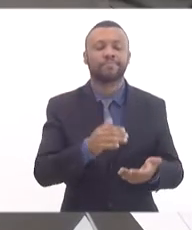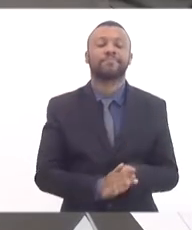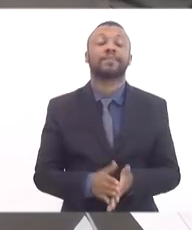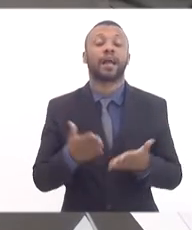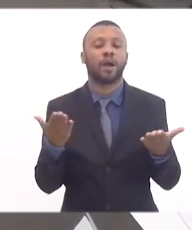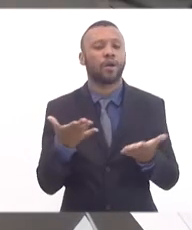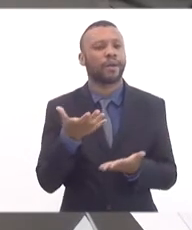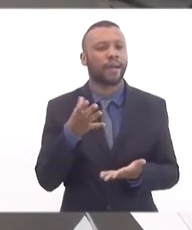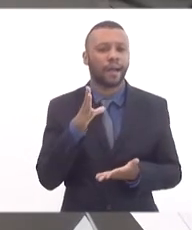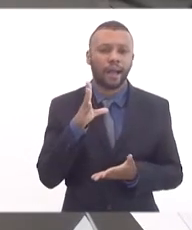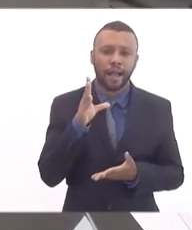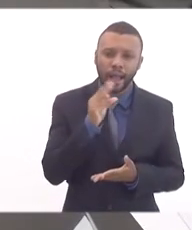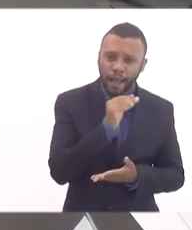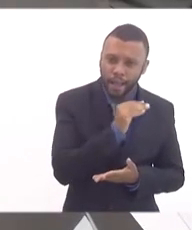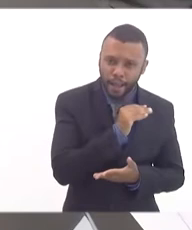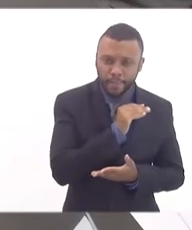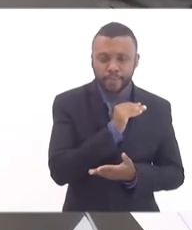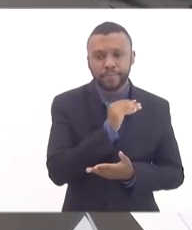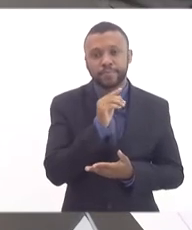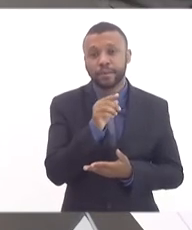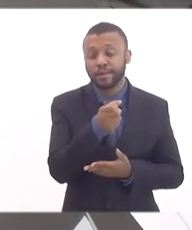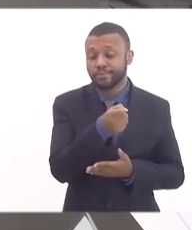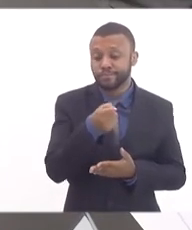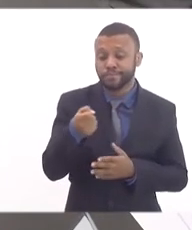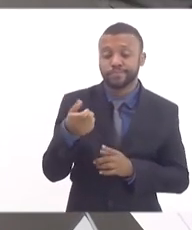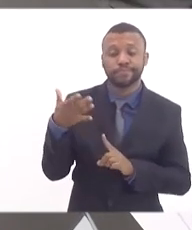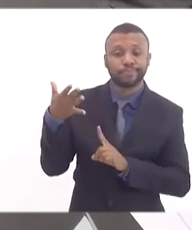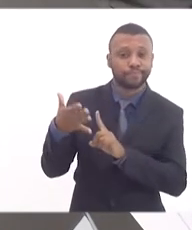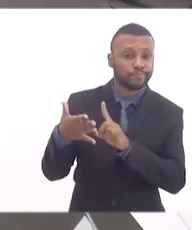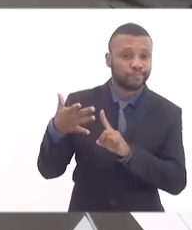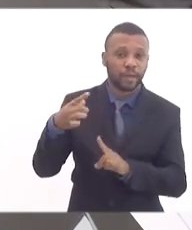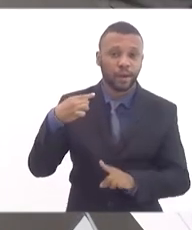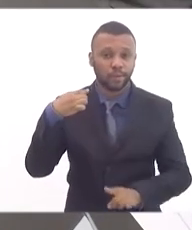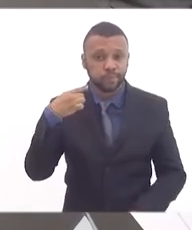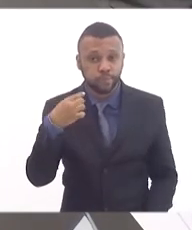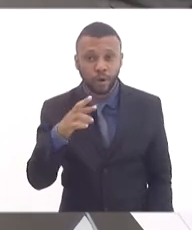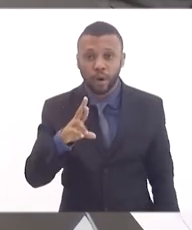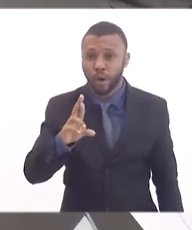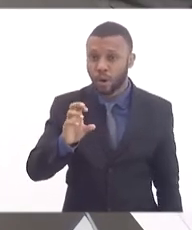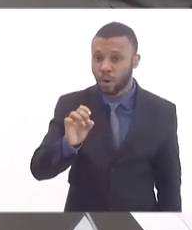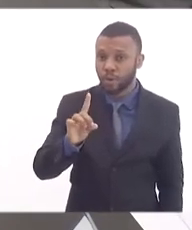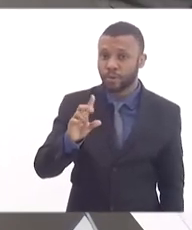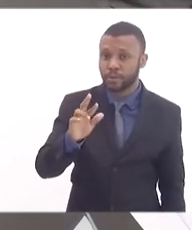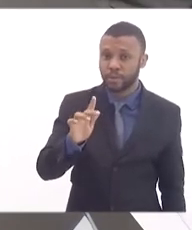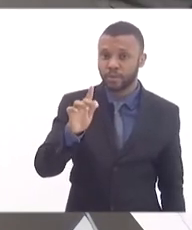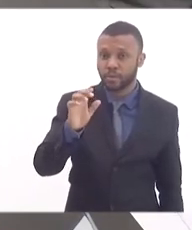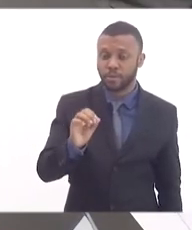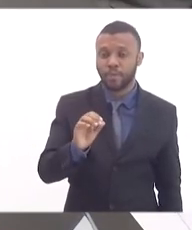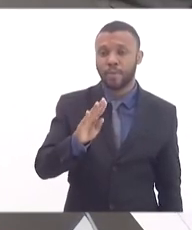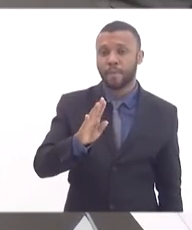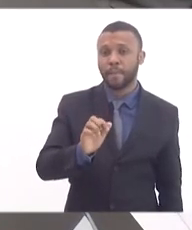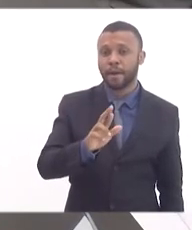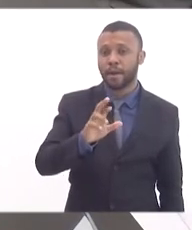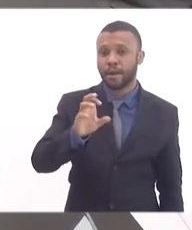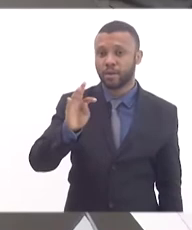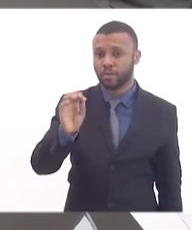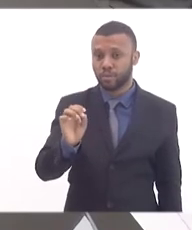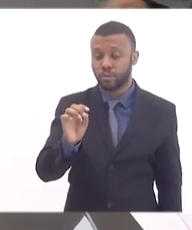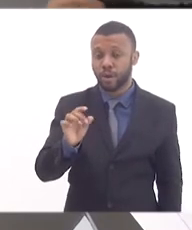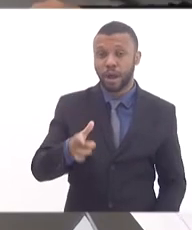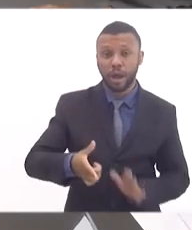passar aqui rapidamente para o Dr Rodrigo Barreto antes da gente